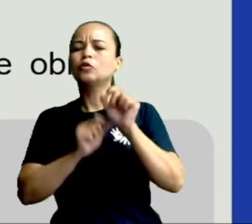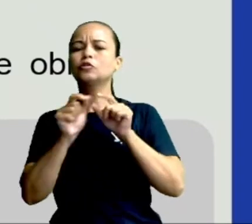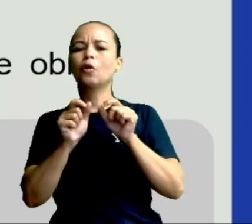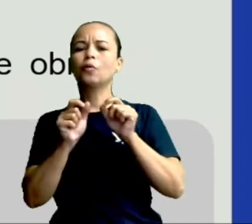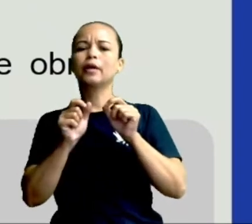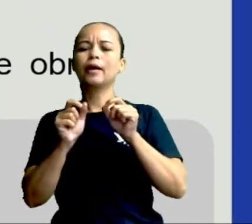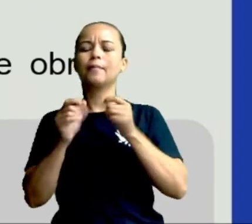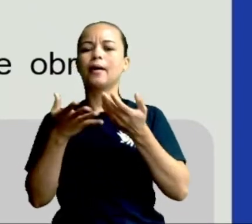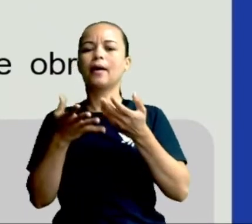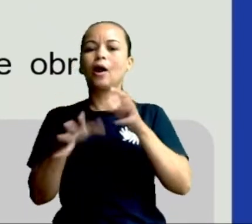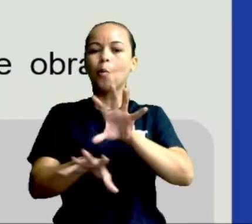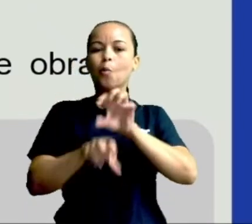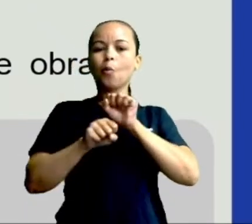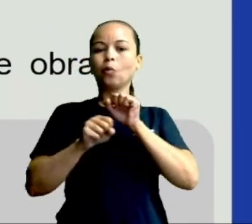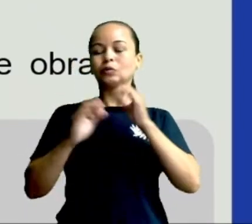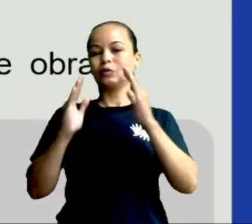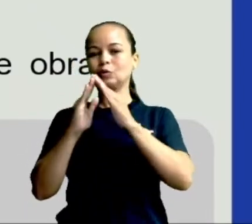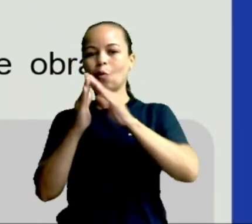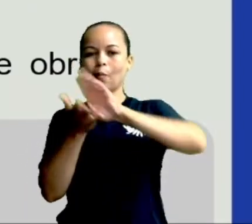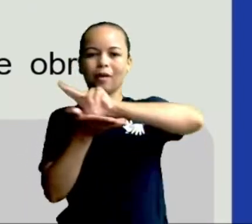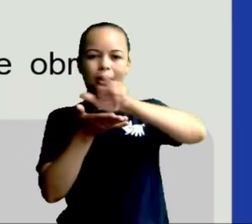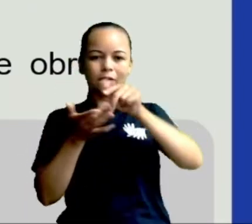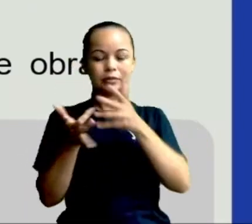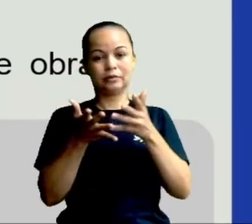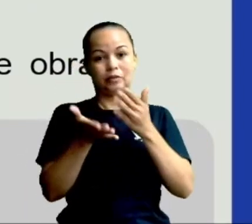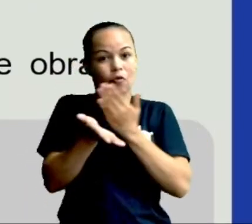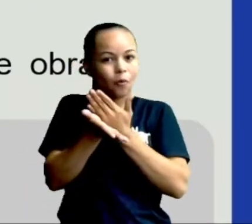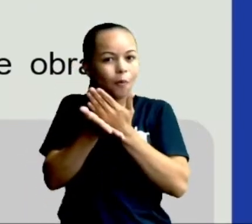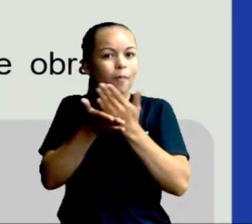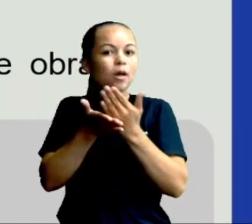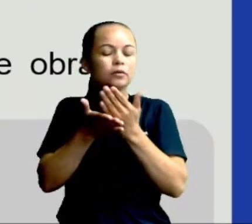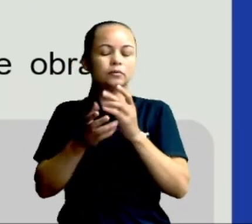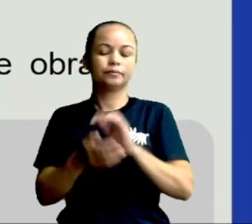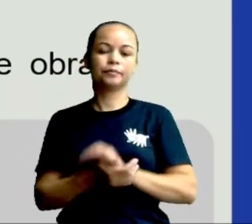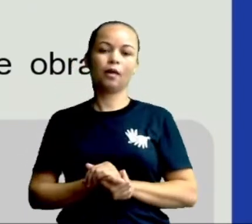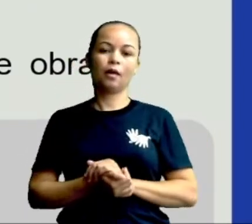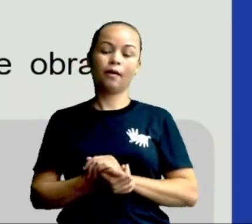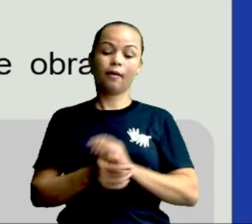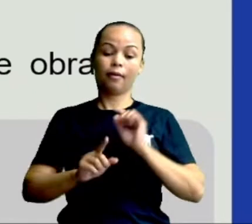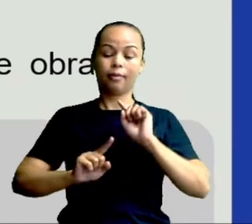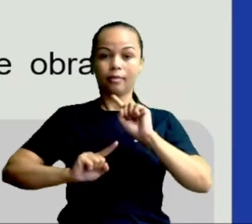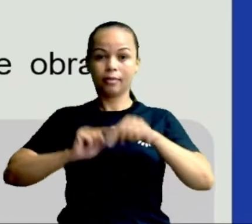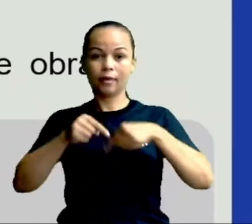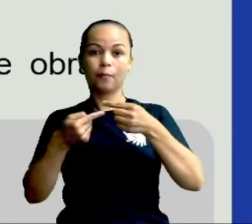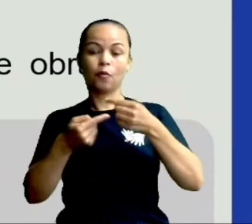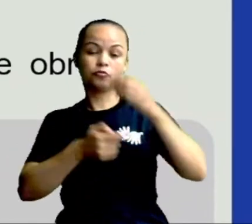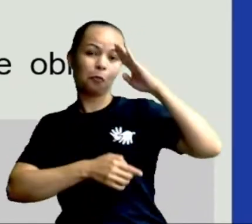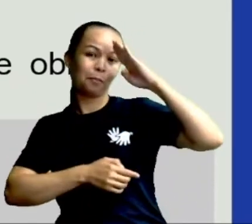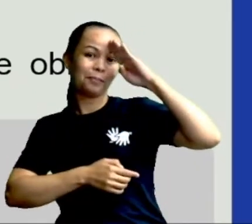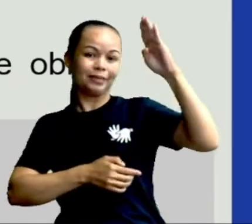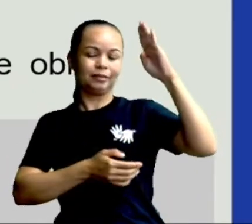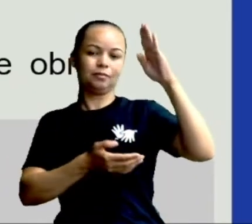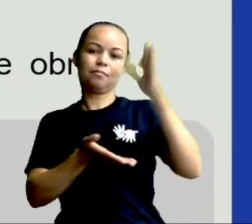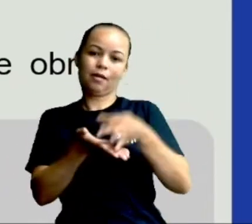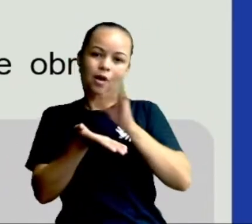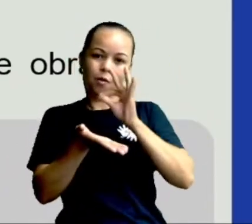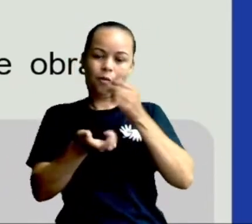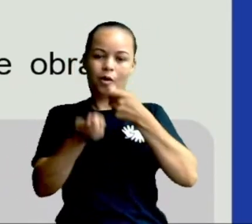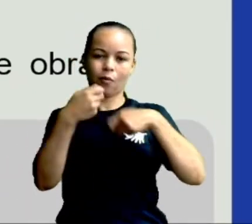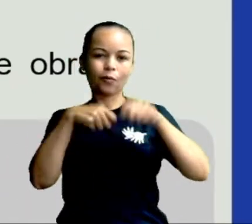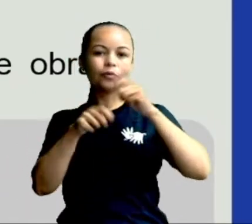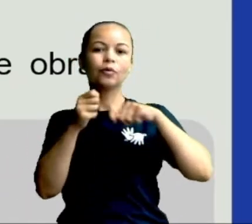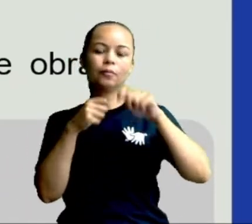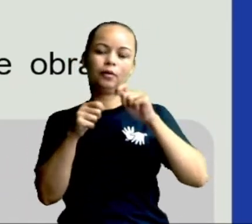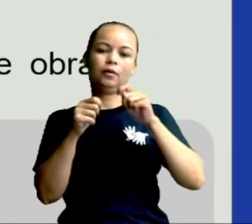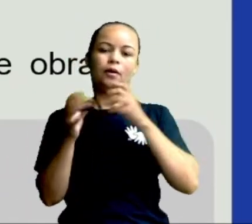doméstico isso foi inicialmente depois foi que um café se tornou a principal atividade econômica